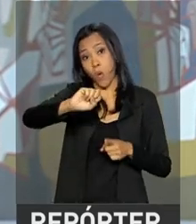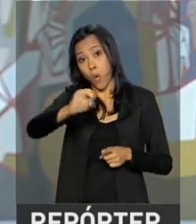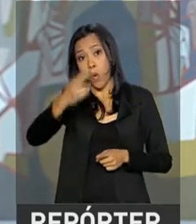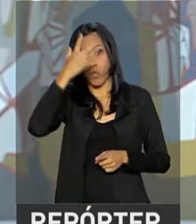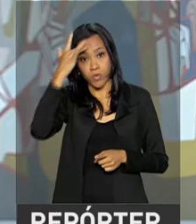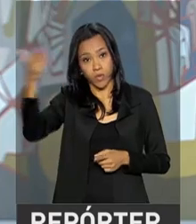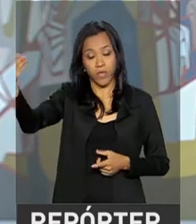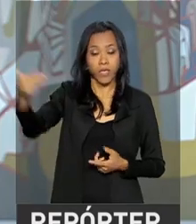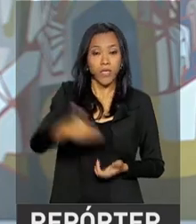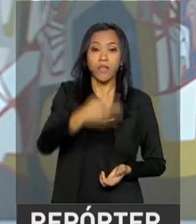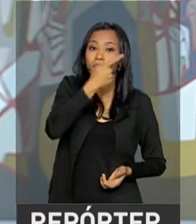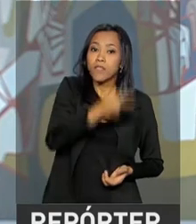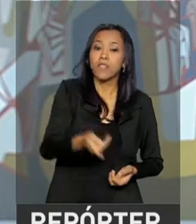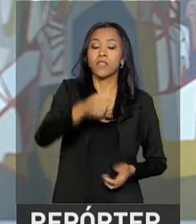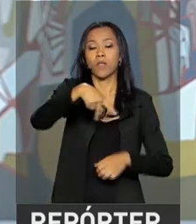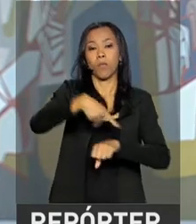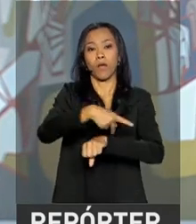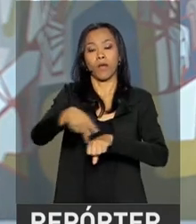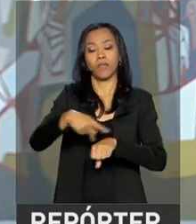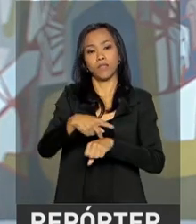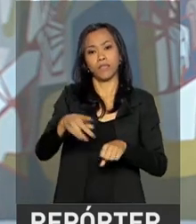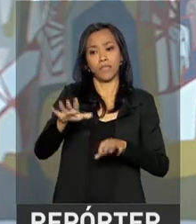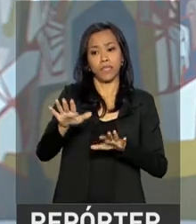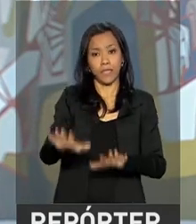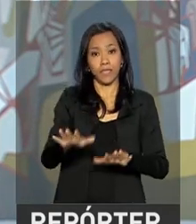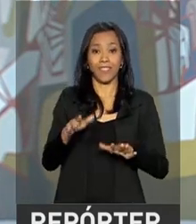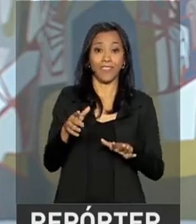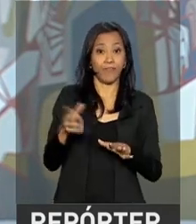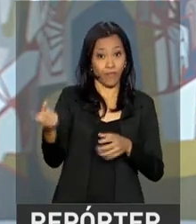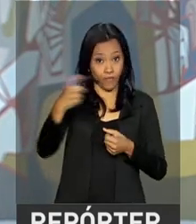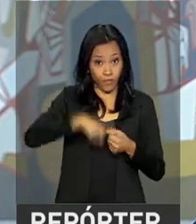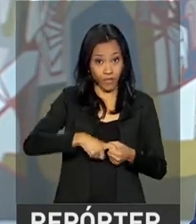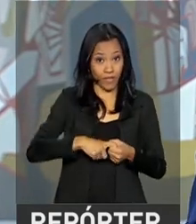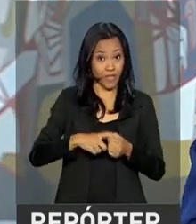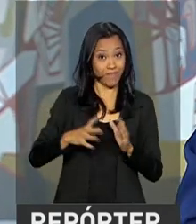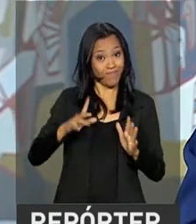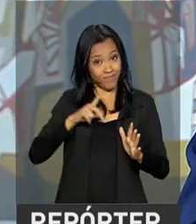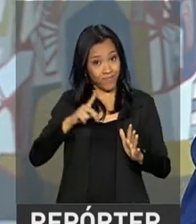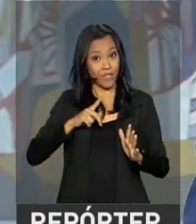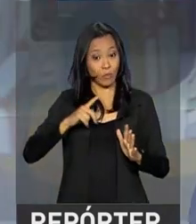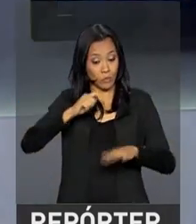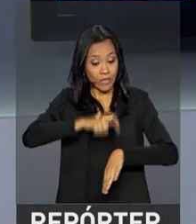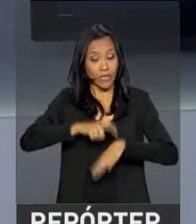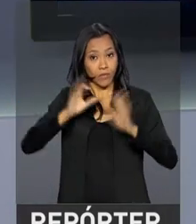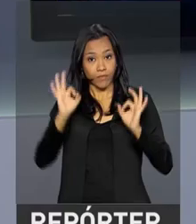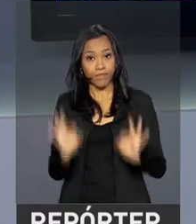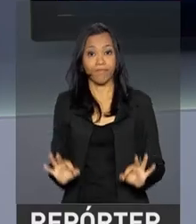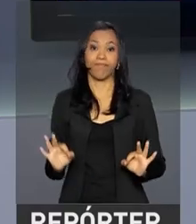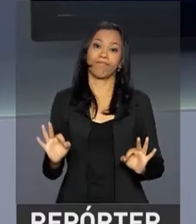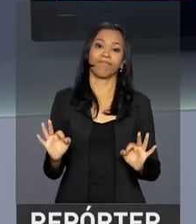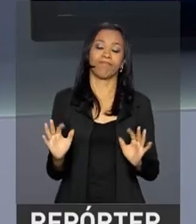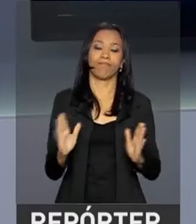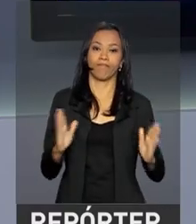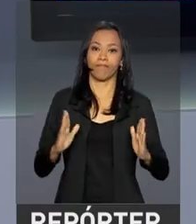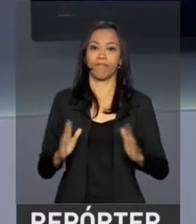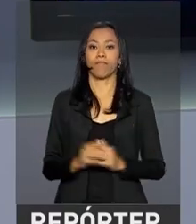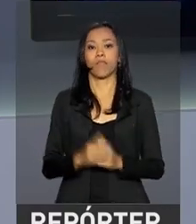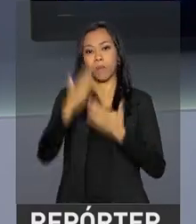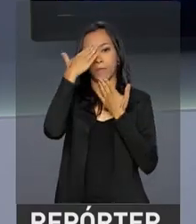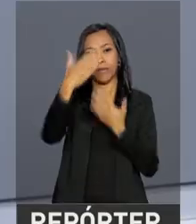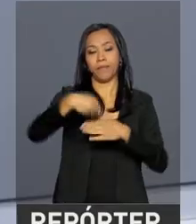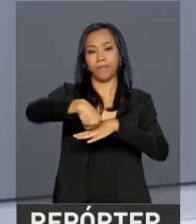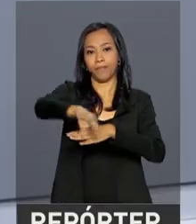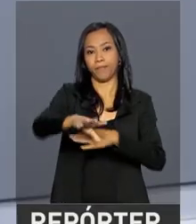do país e impede o reingresso dele por tempo determinado. Volto com você, Carol. Obrigada pelas informações,